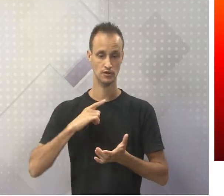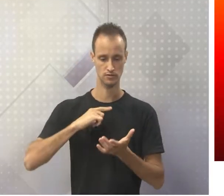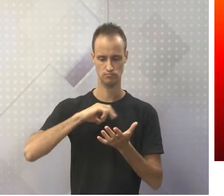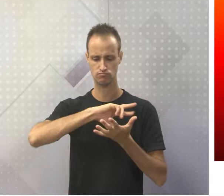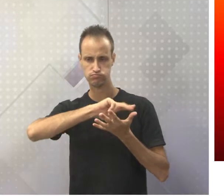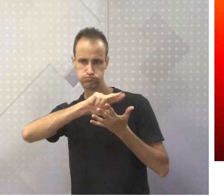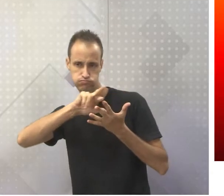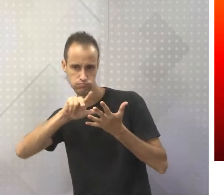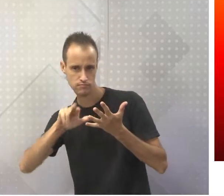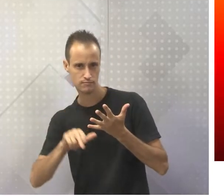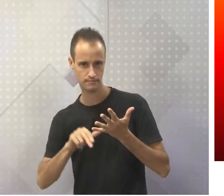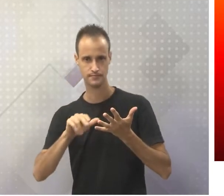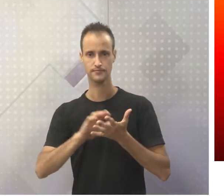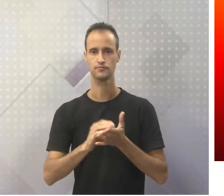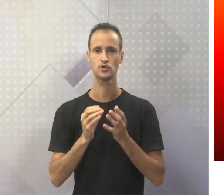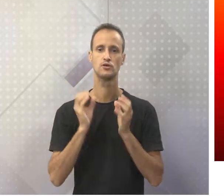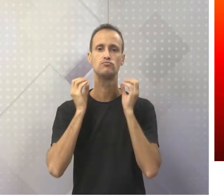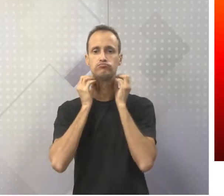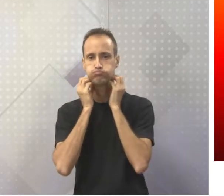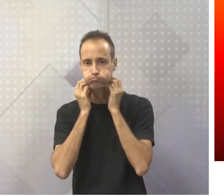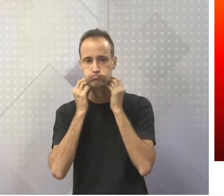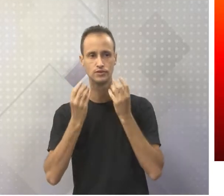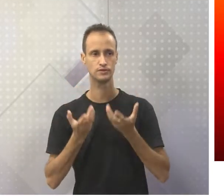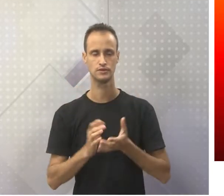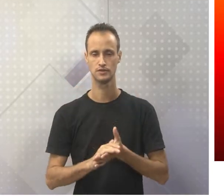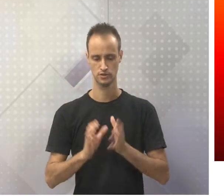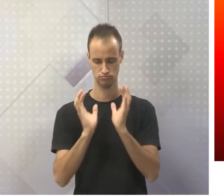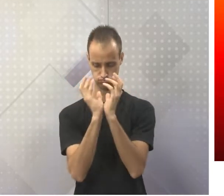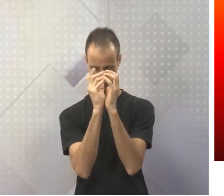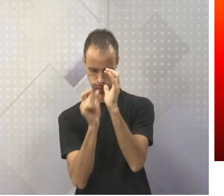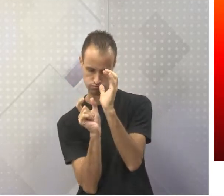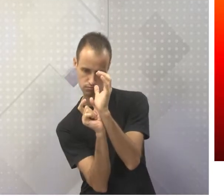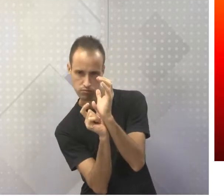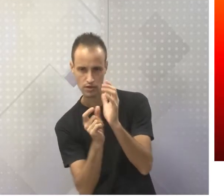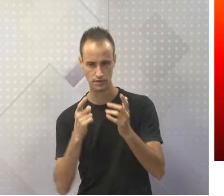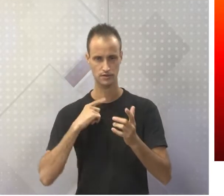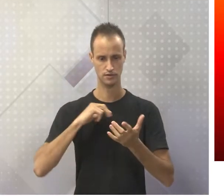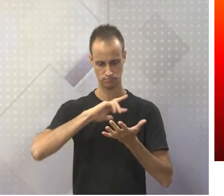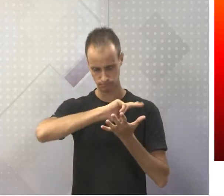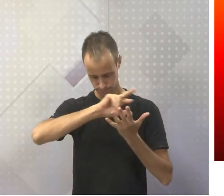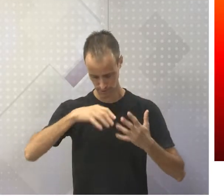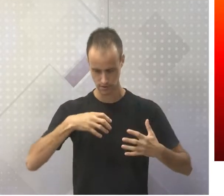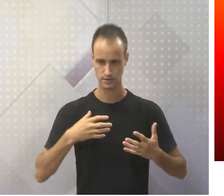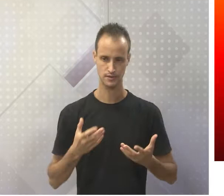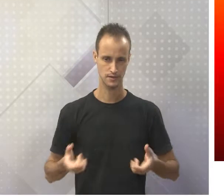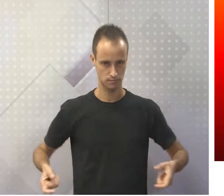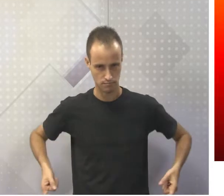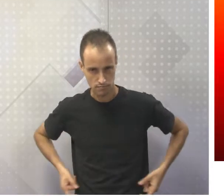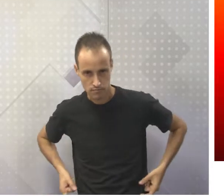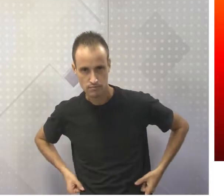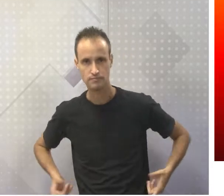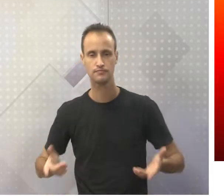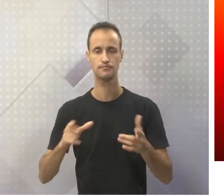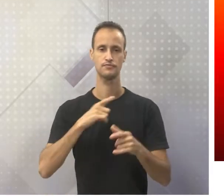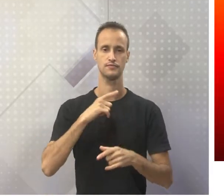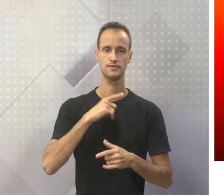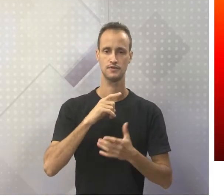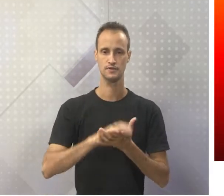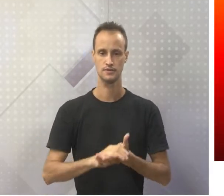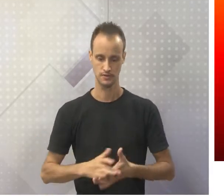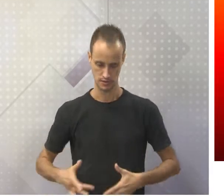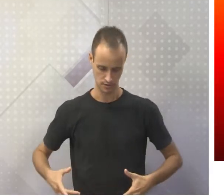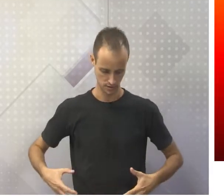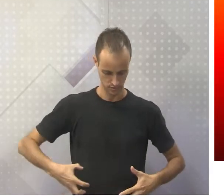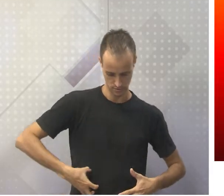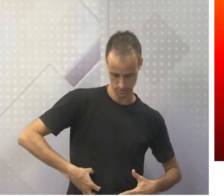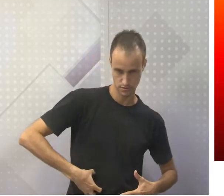pituitária, nós temos a tireoide, temos as paratireoides, temos o timo, temos as adrenais, temos o pâncreas,